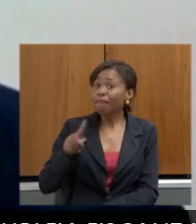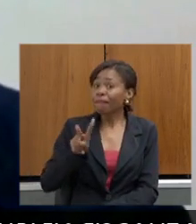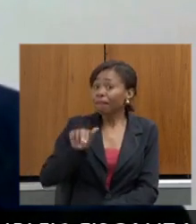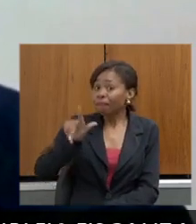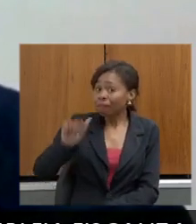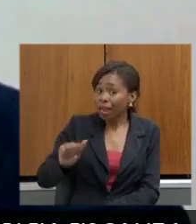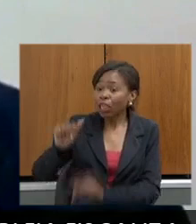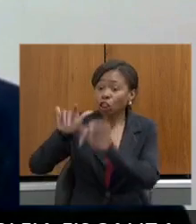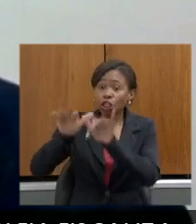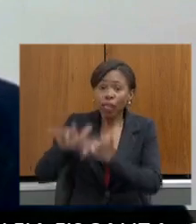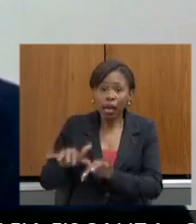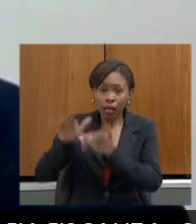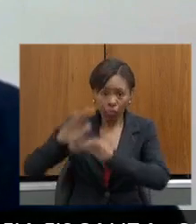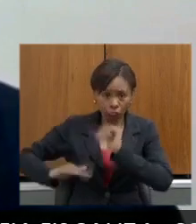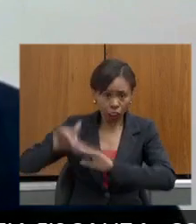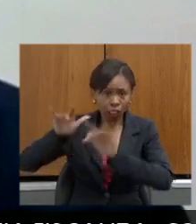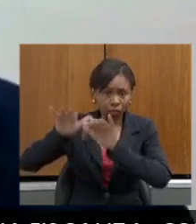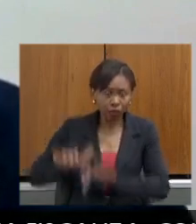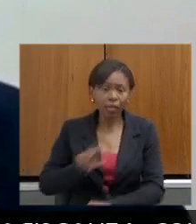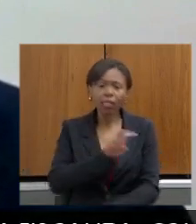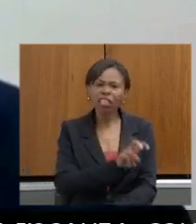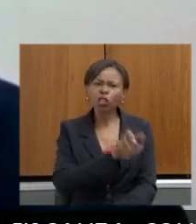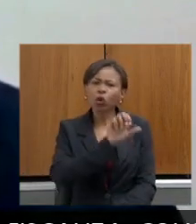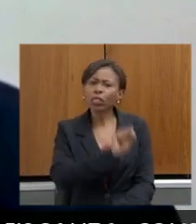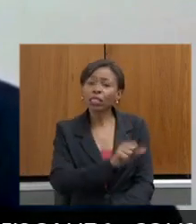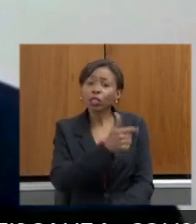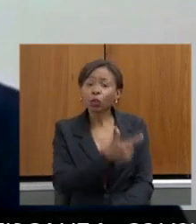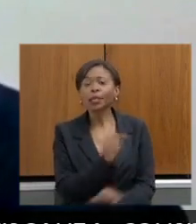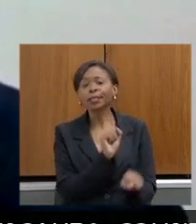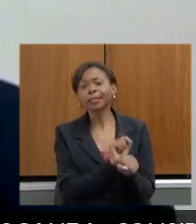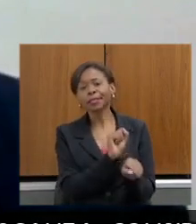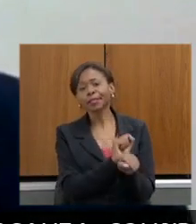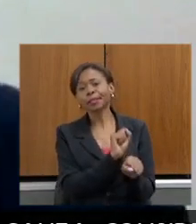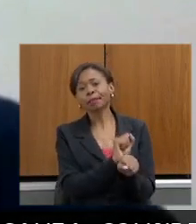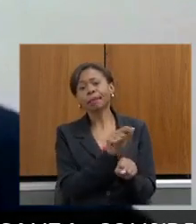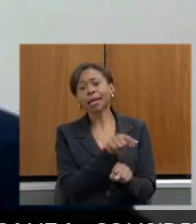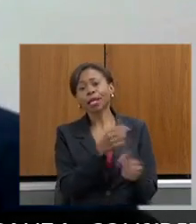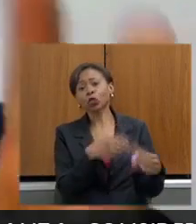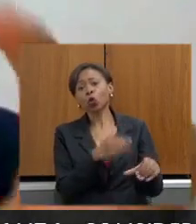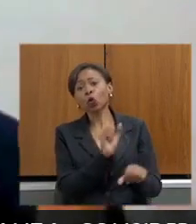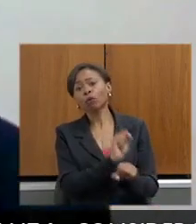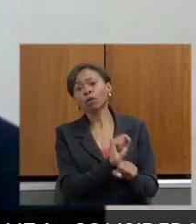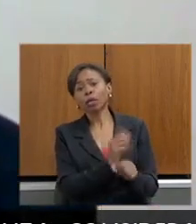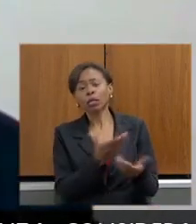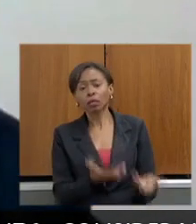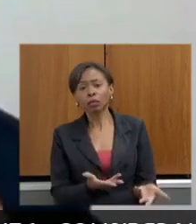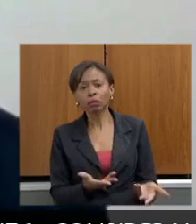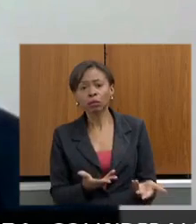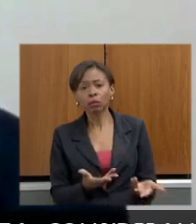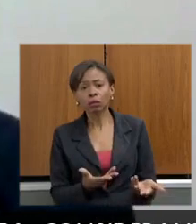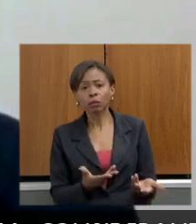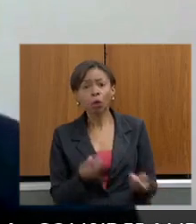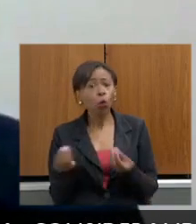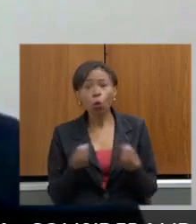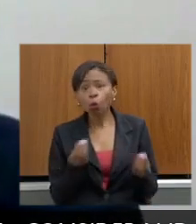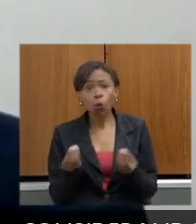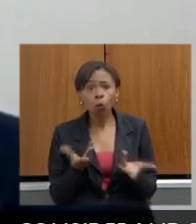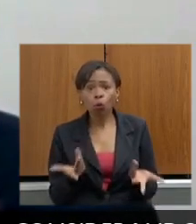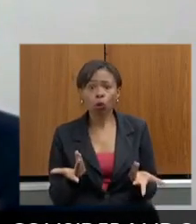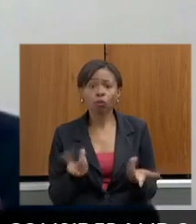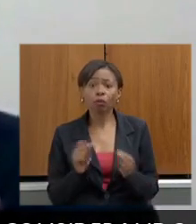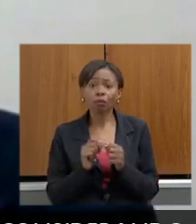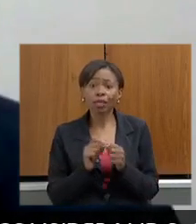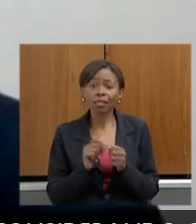inscrições 9 setem 582 bom e como o senhor tem o plano de fazer a unificação da